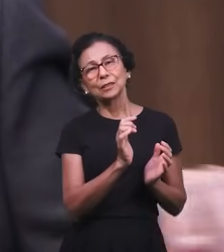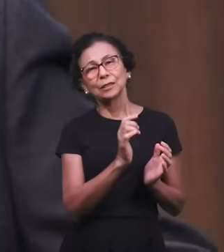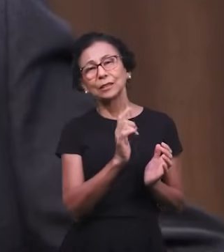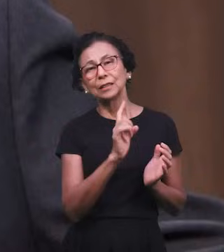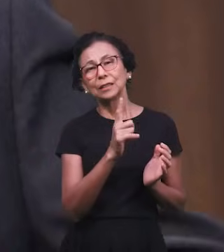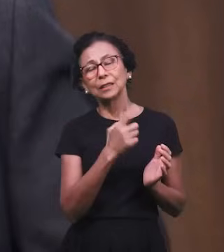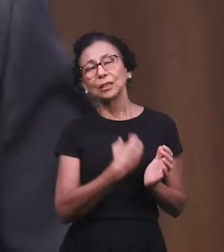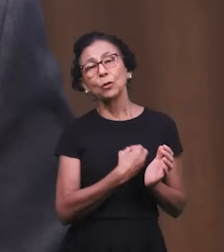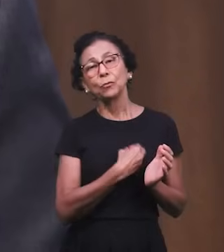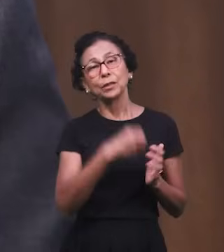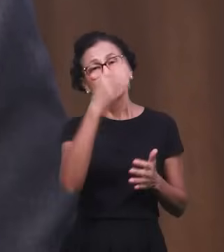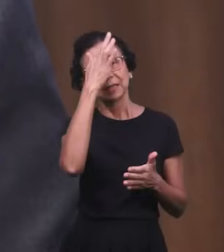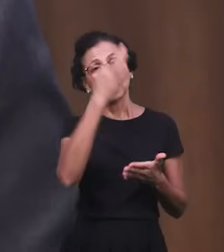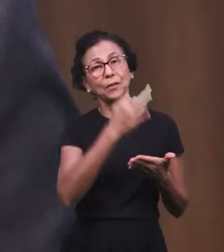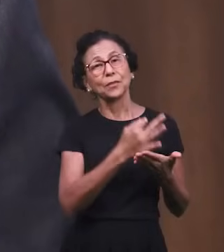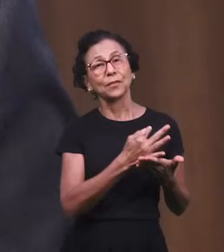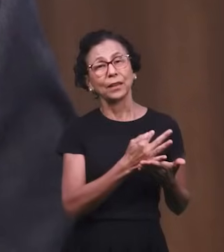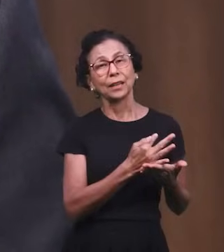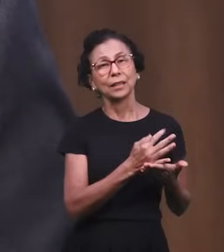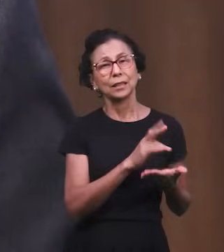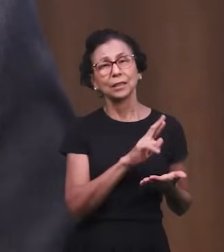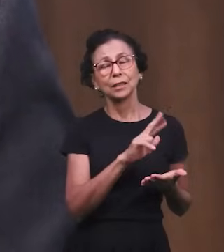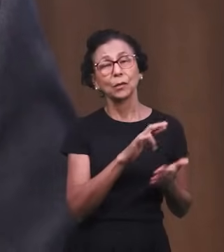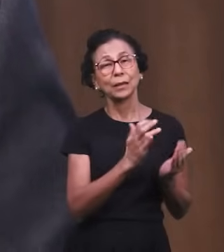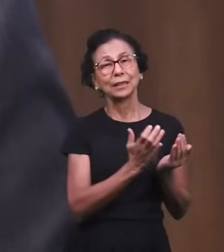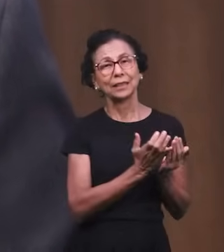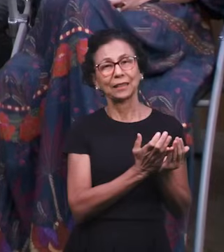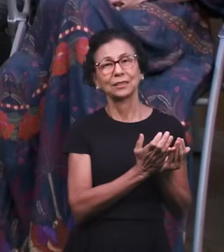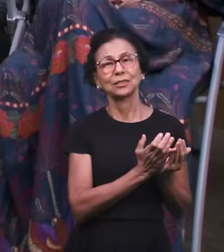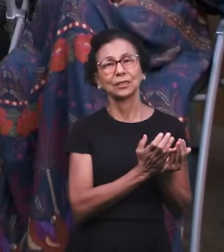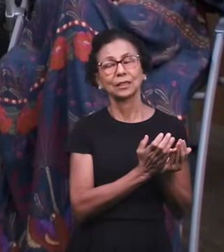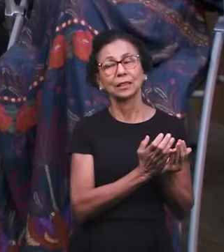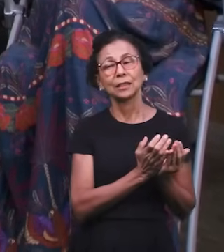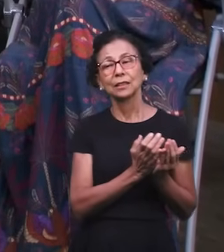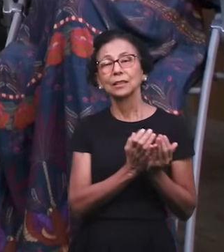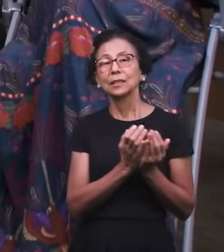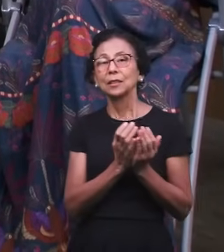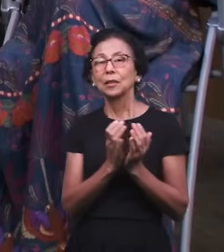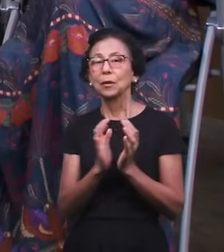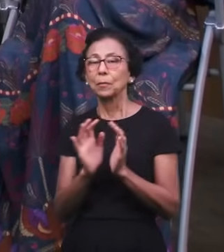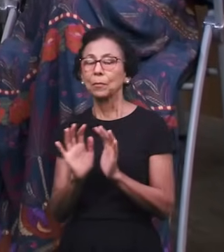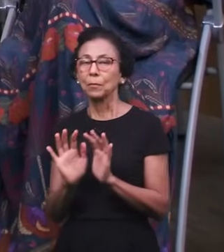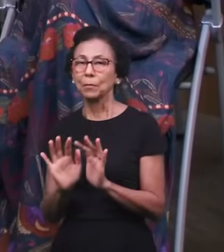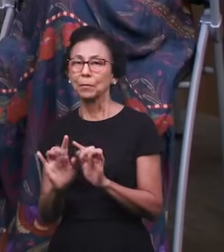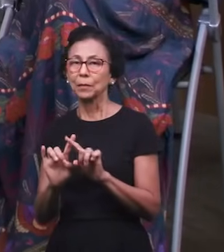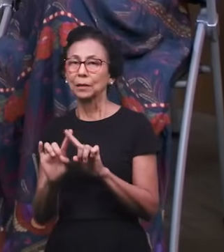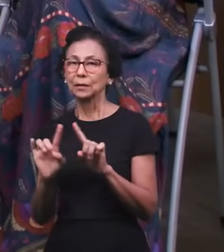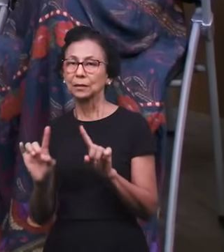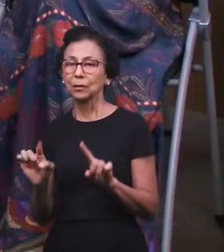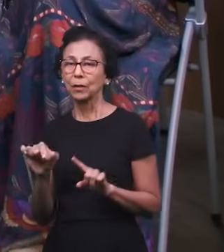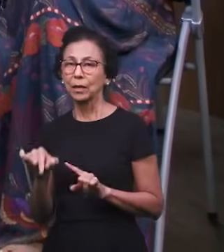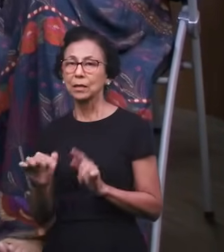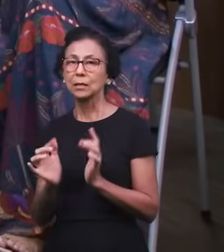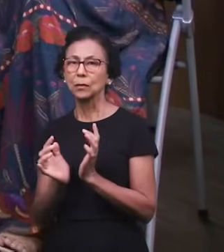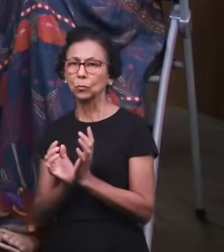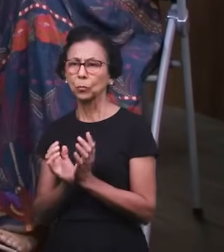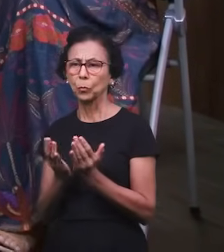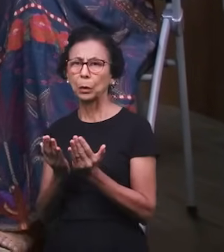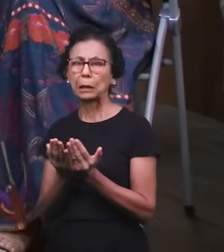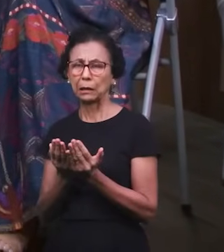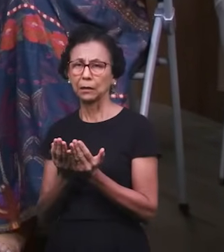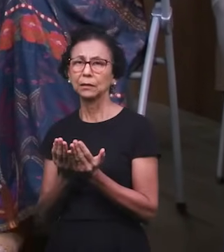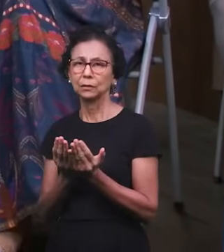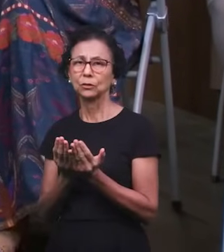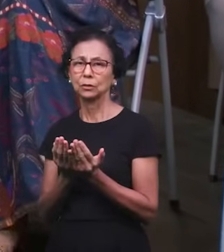fato histórico, como o pastor Josias colocou, porque a história todo mundo conhece. A história todo mundo conhece. Aí é